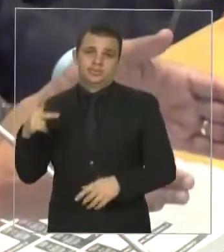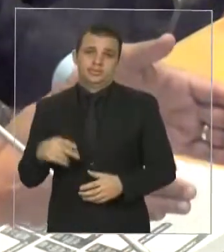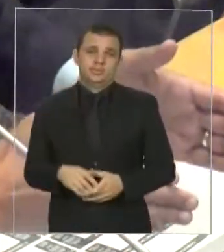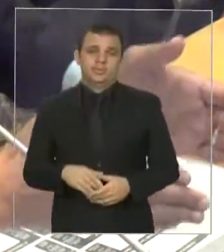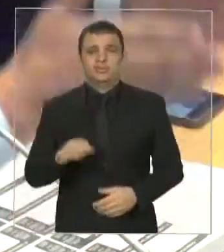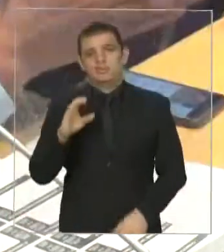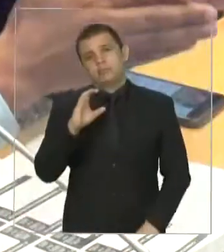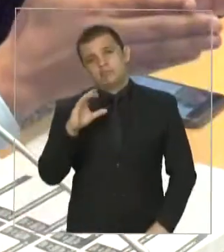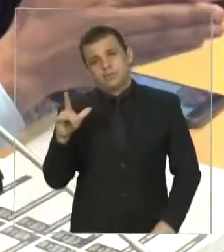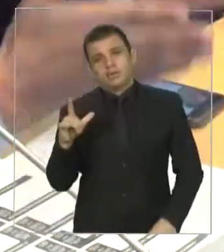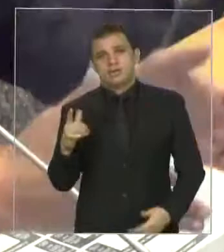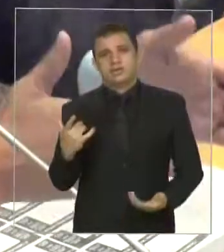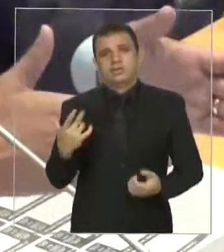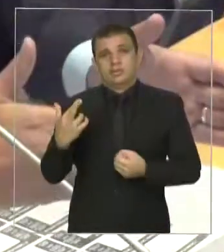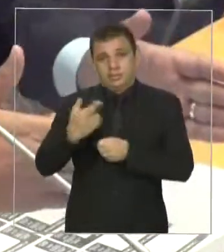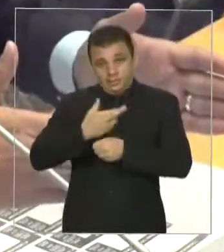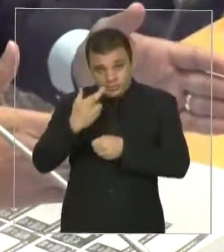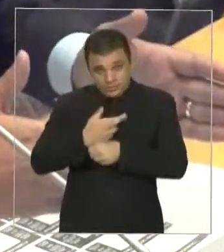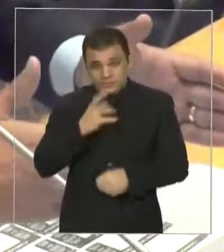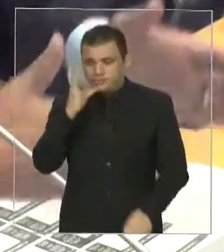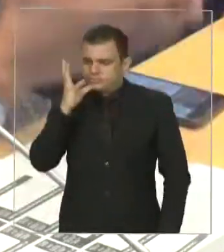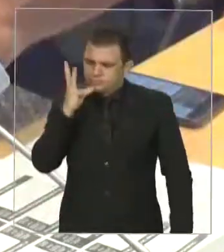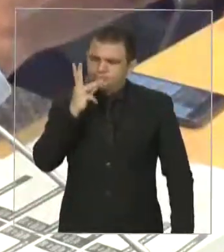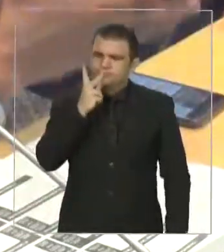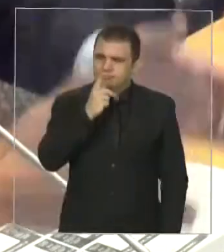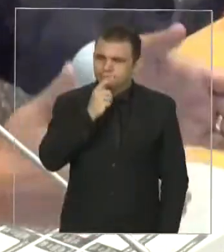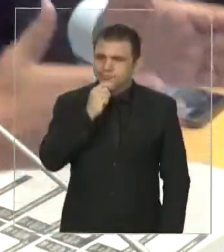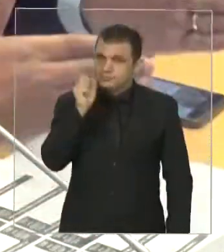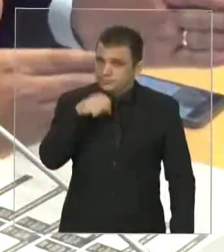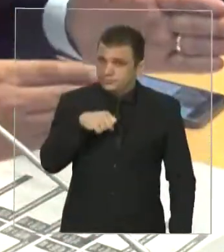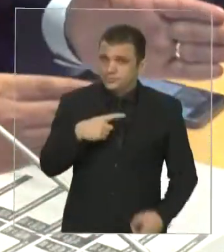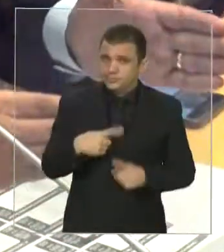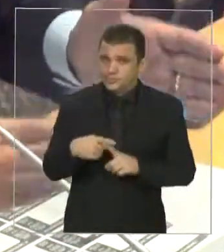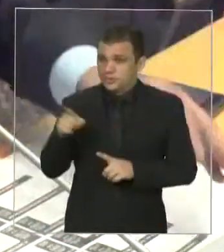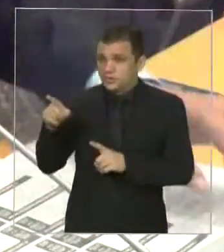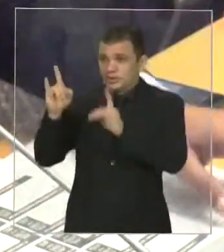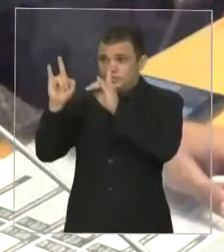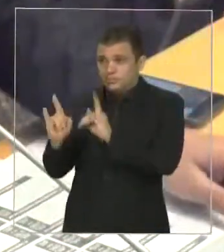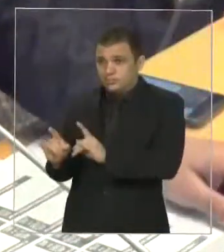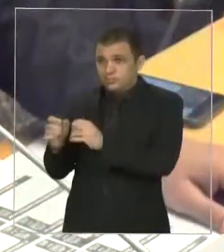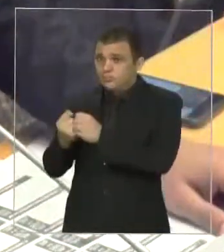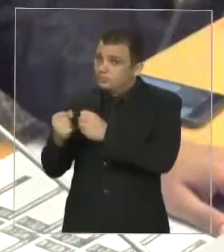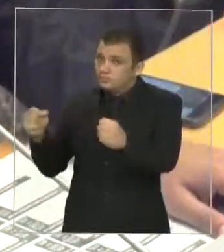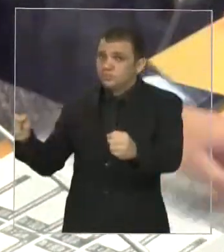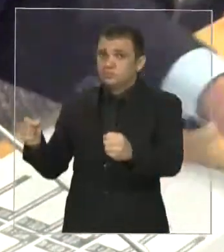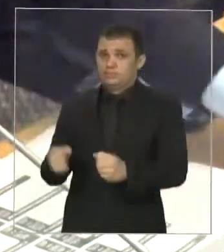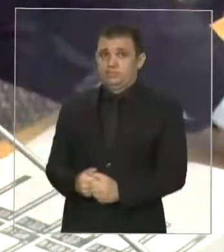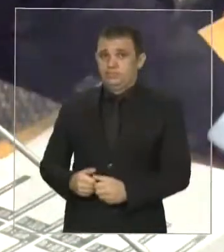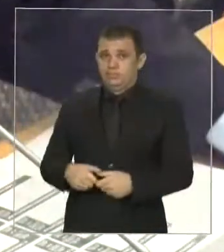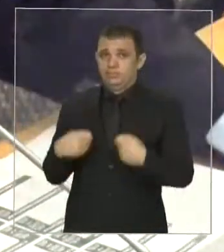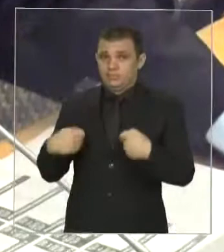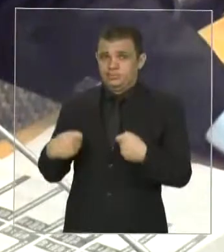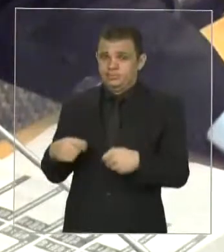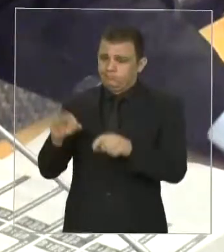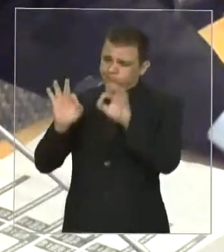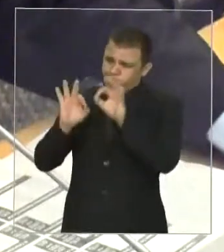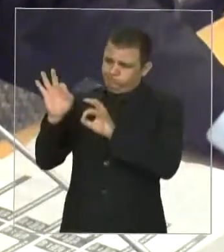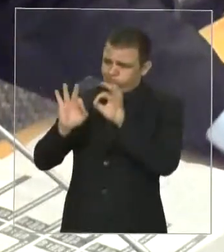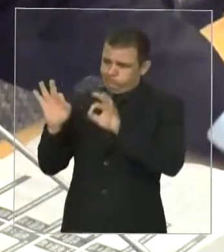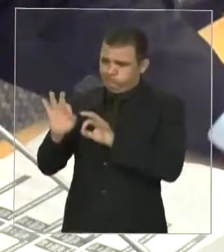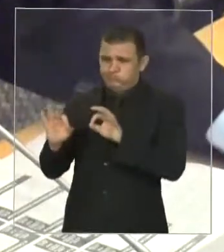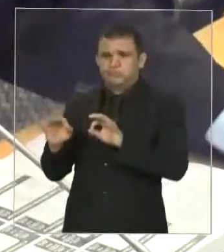Obviamente, a reforma demorou. É um prédio grande, é um prédio que teve que refazer toda a